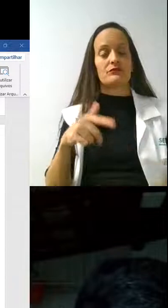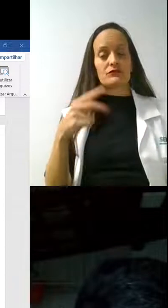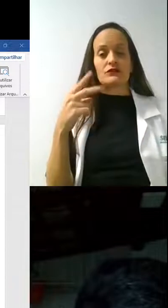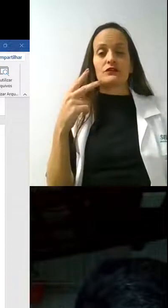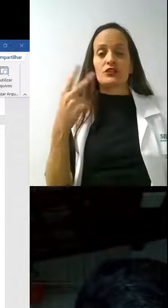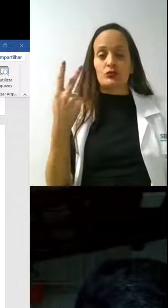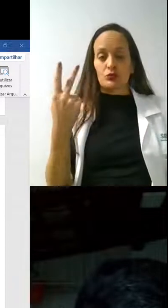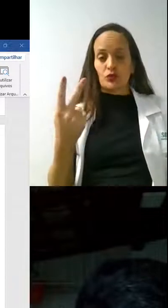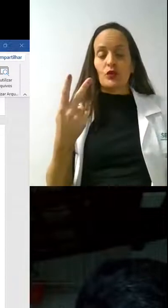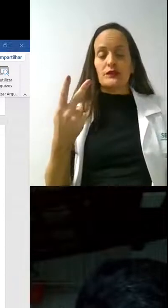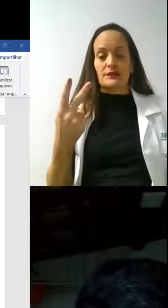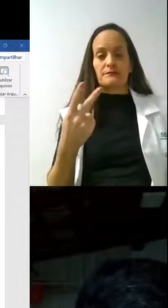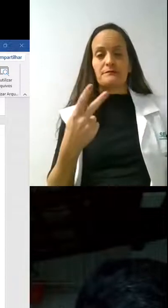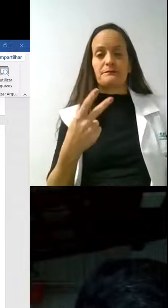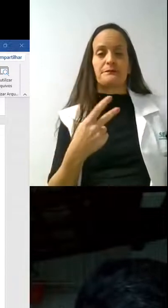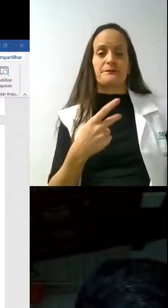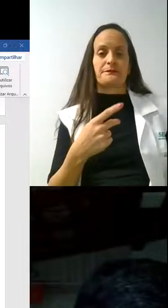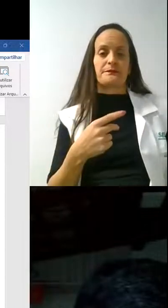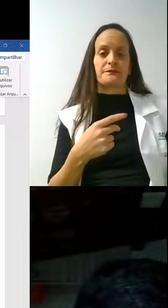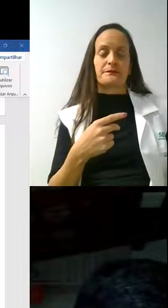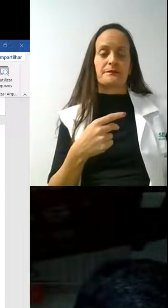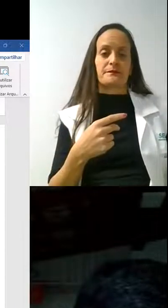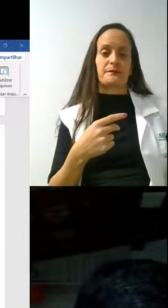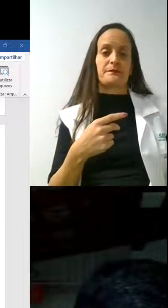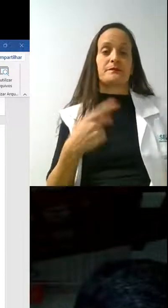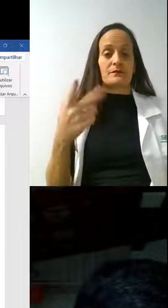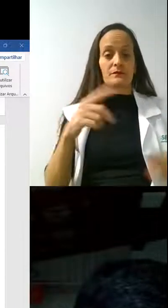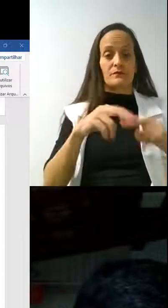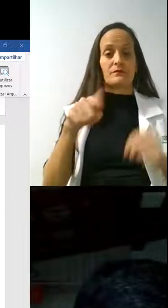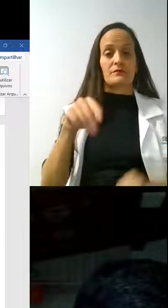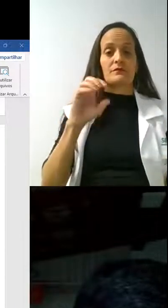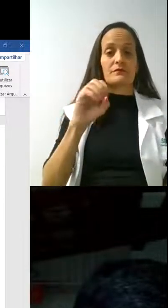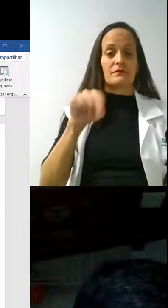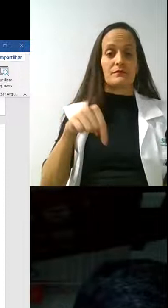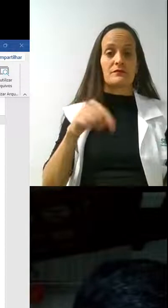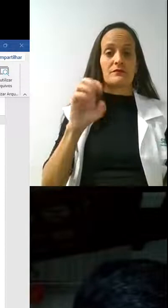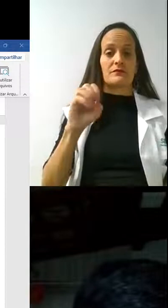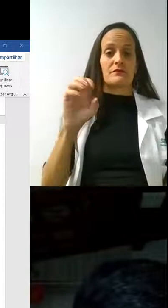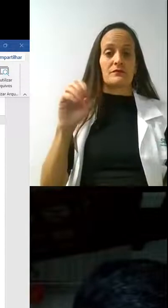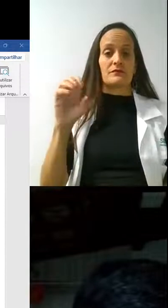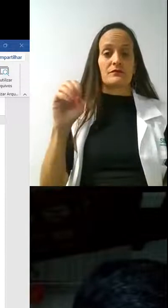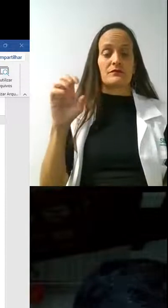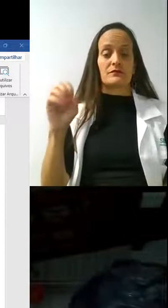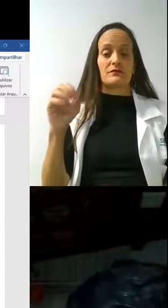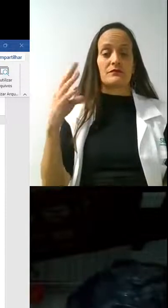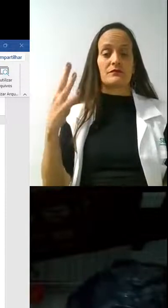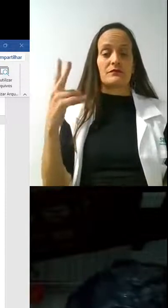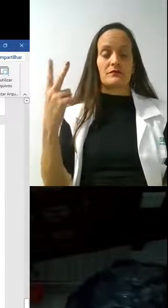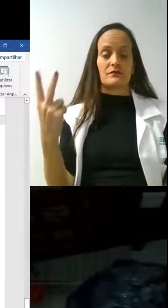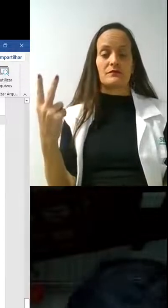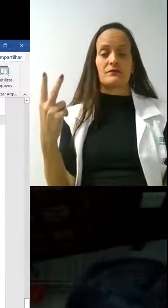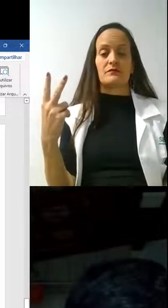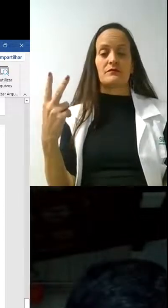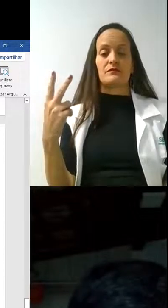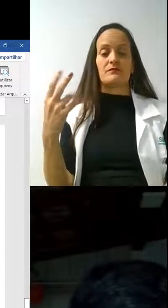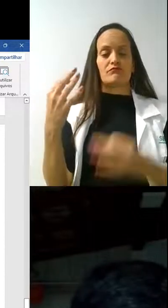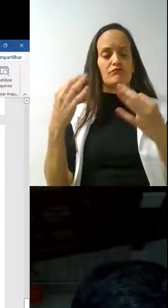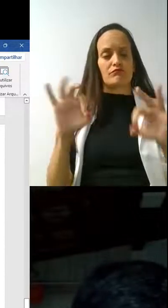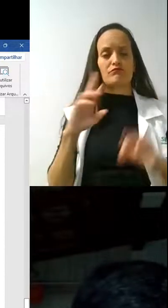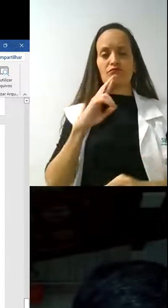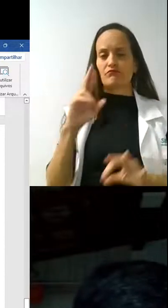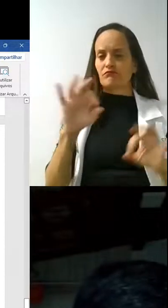de metros para quilômetros. Então, 0,40 depois da vírgula, 42. Deu certo.